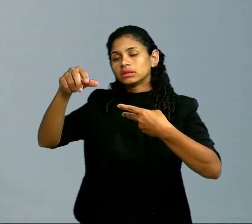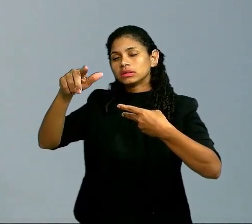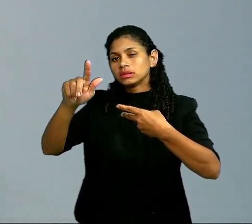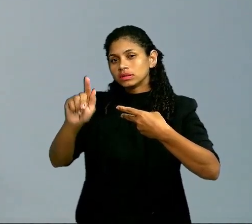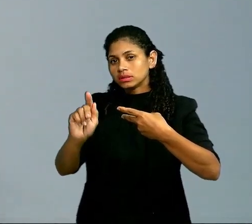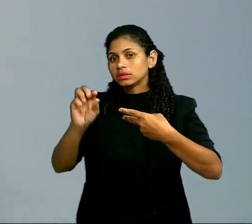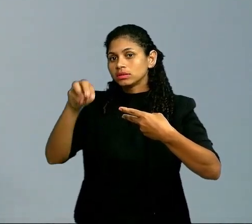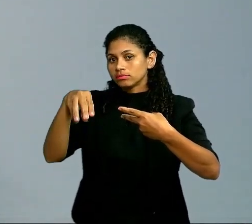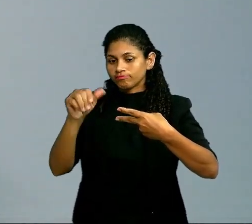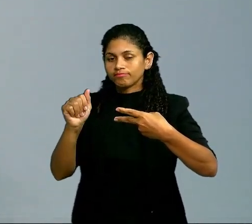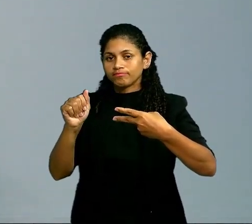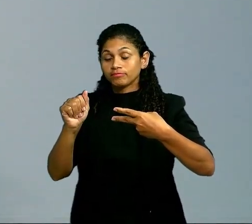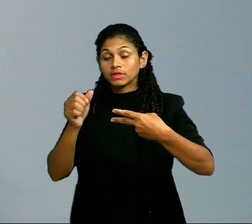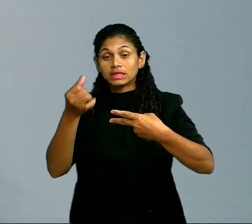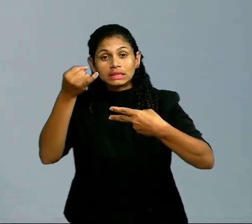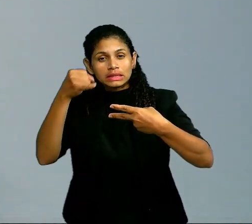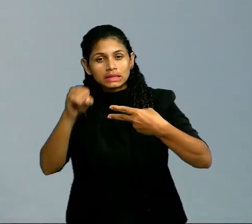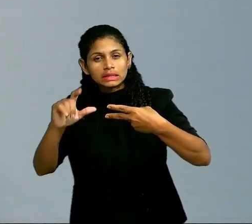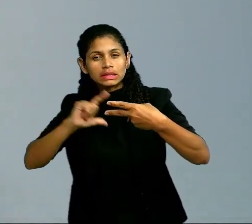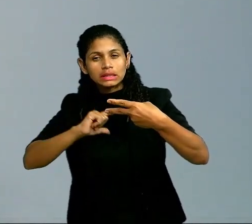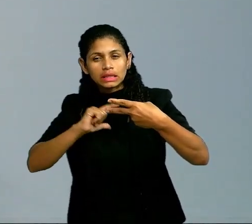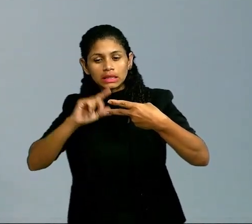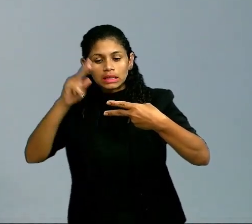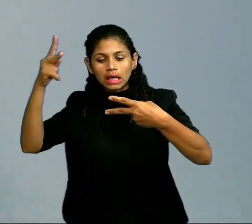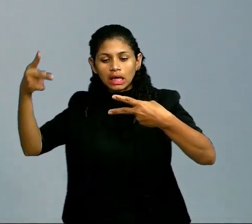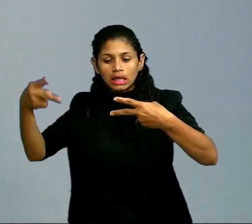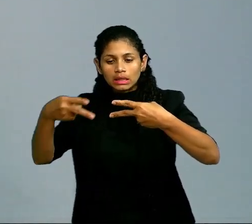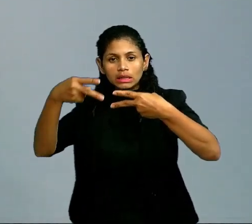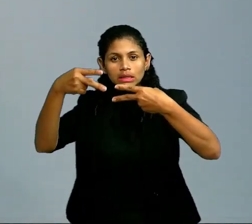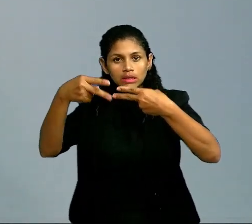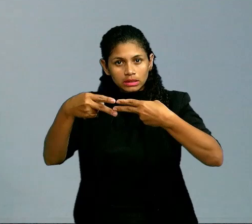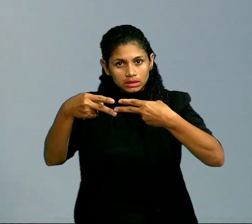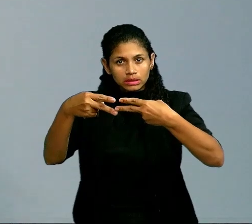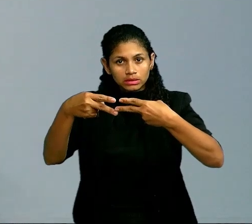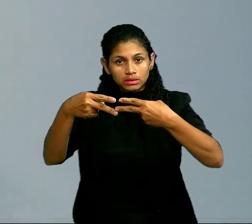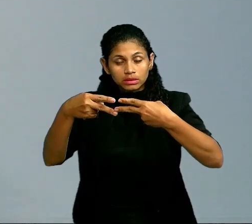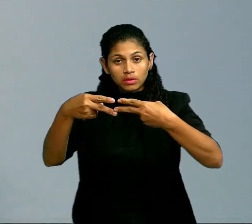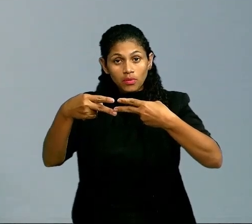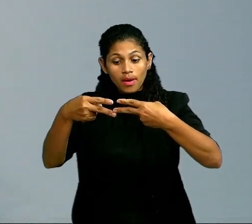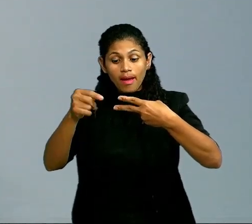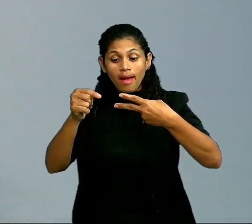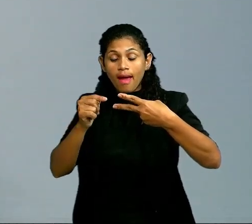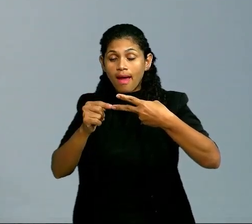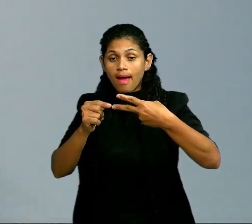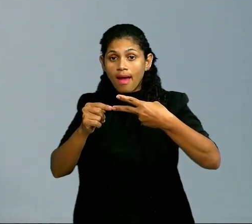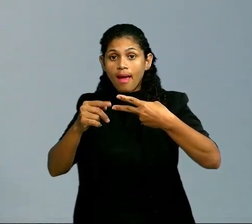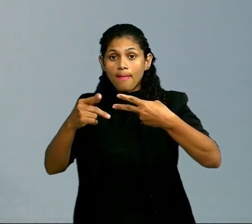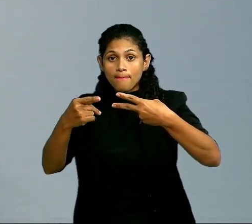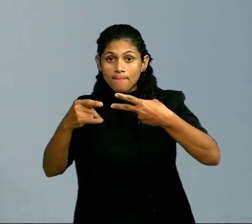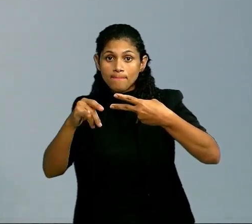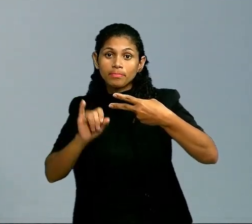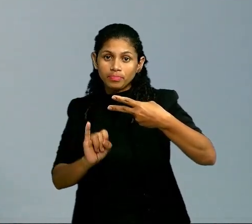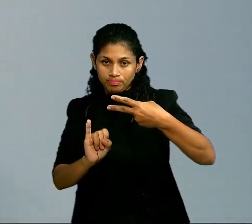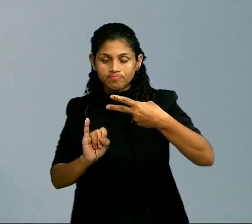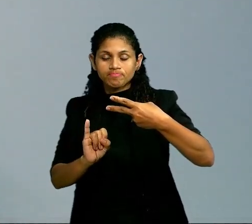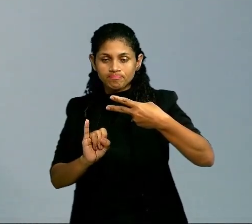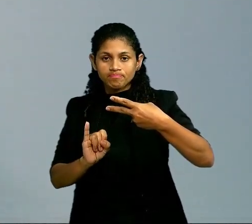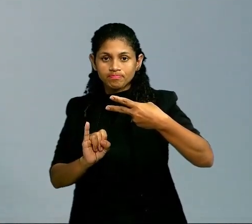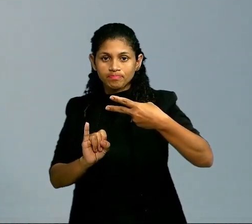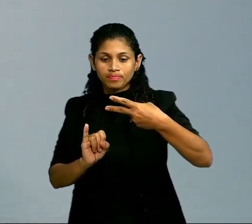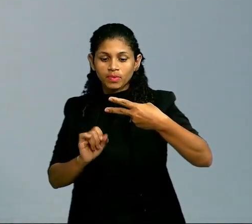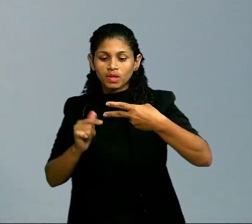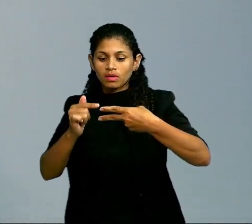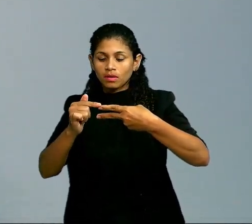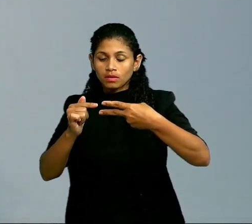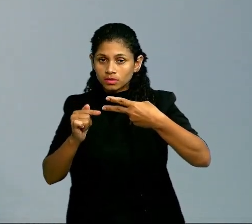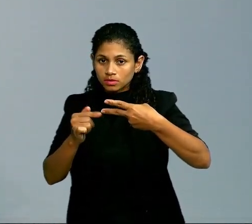essa ligação ela é uma ligação pi. E se eu tiver uma ligação tripla, essa ligação ela vai ser uma ligação onde eu tenho